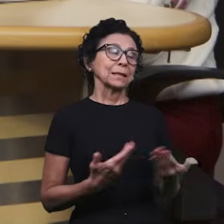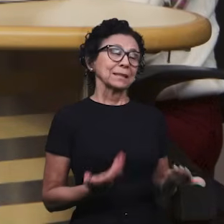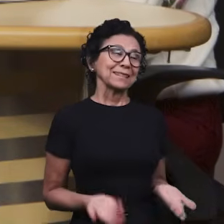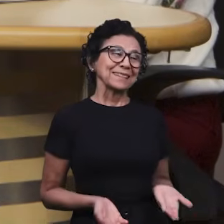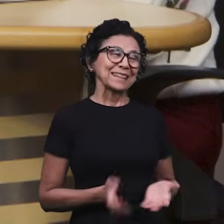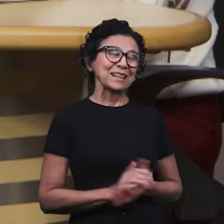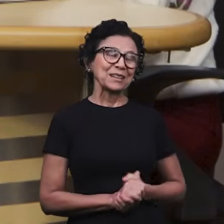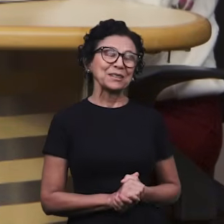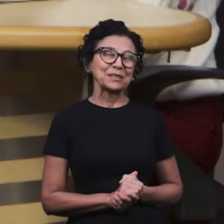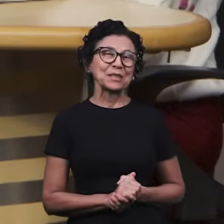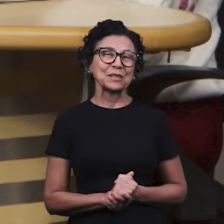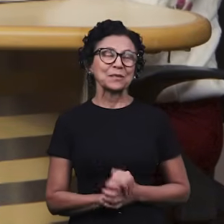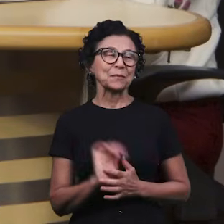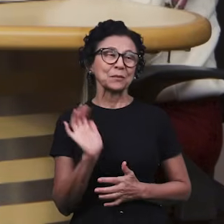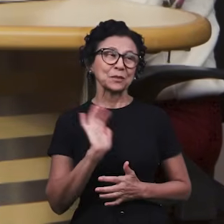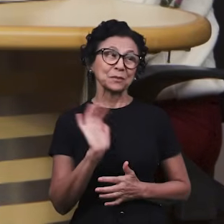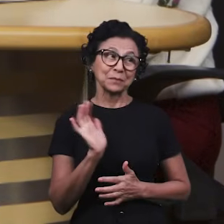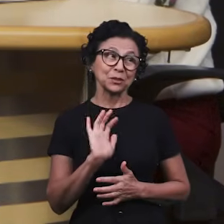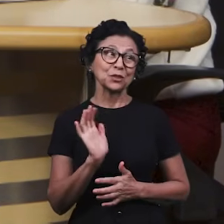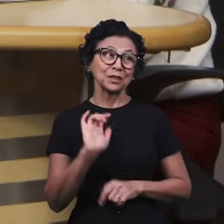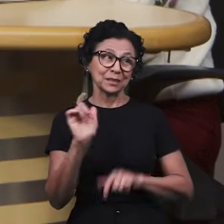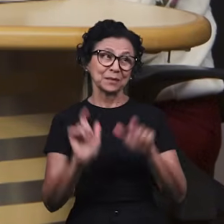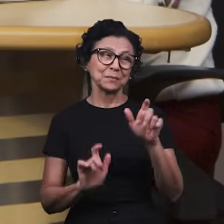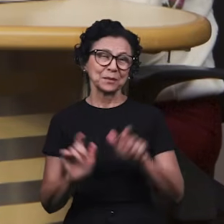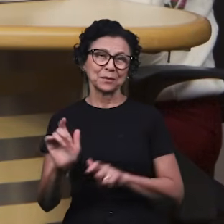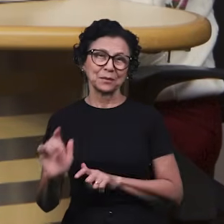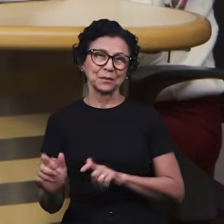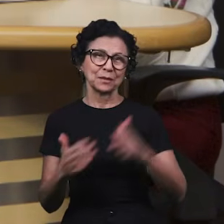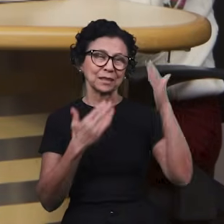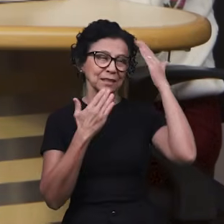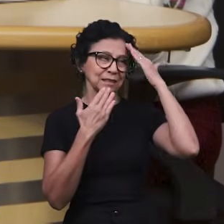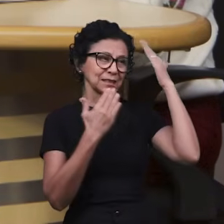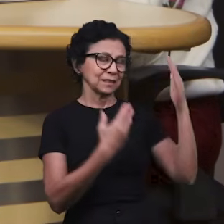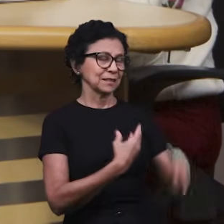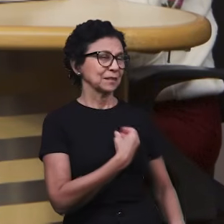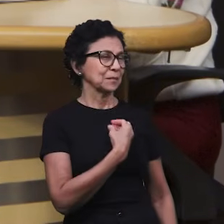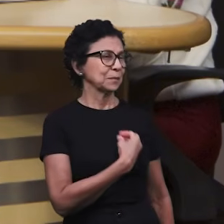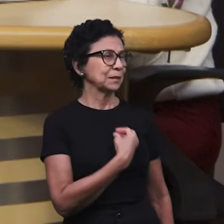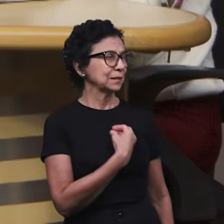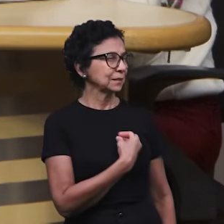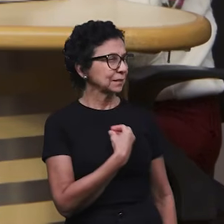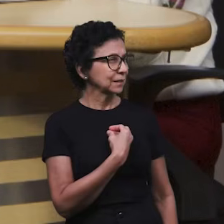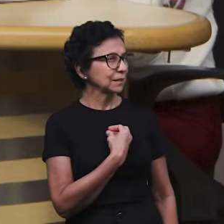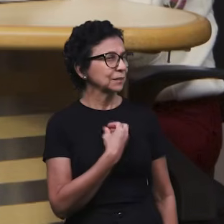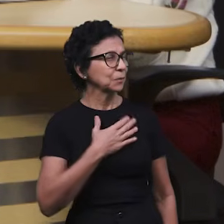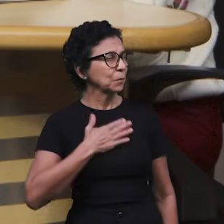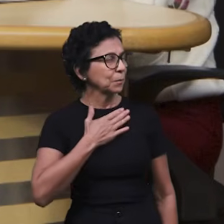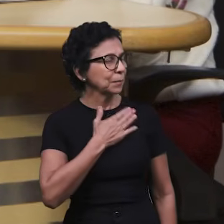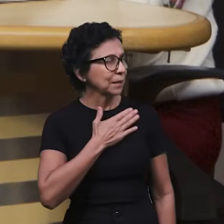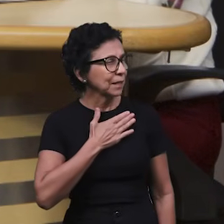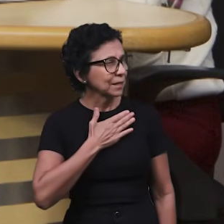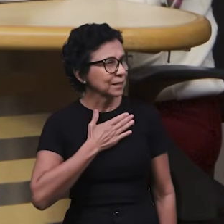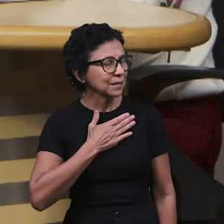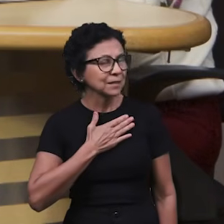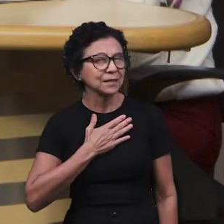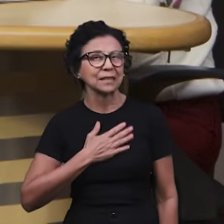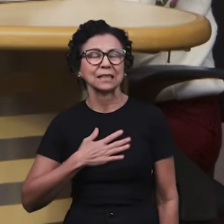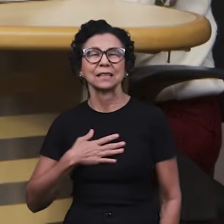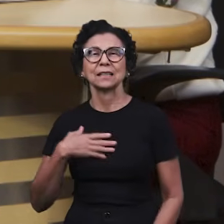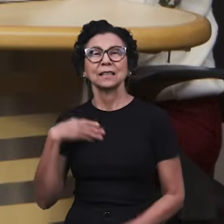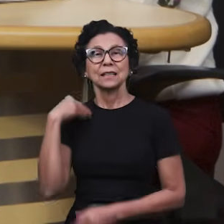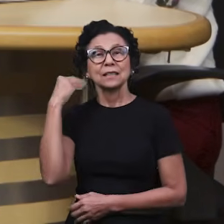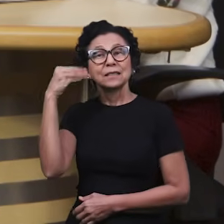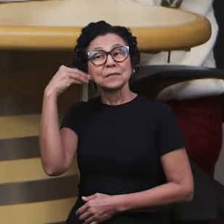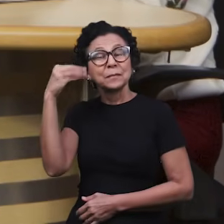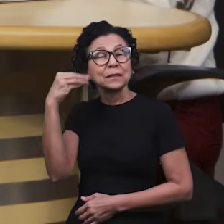precisamos nos despedir, né, dos irmãos que nos assistem, agradecemos a sua presença, foi muito honroso ter essa